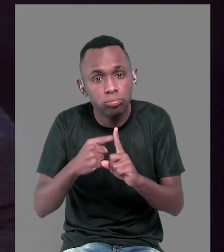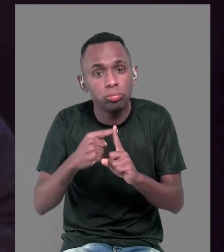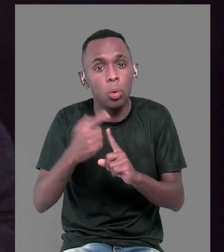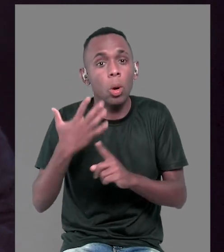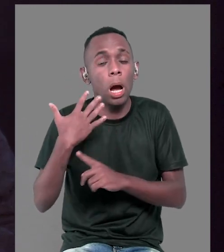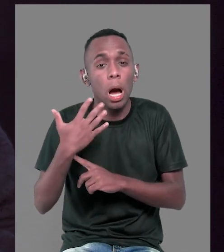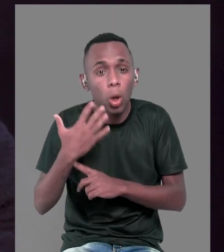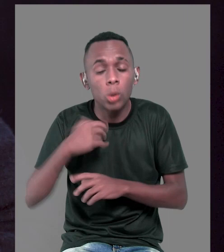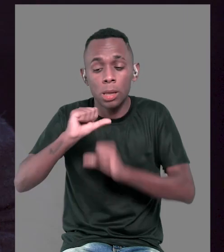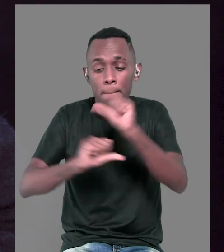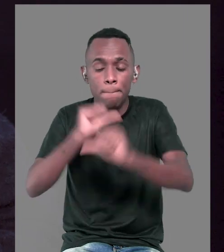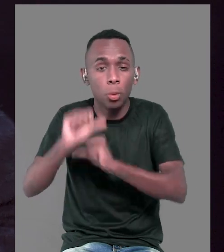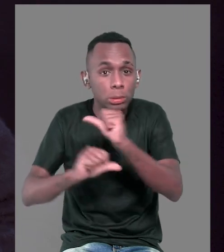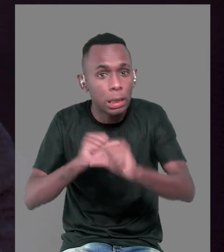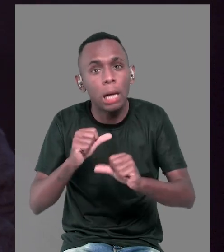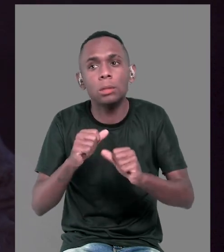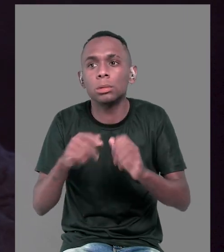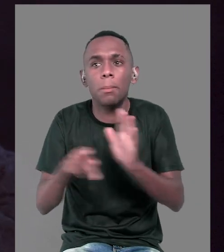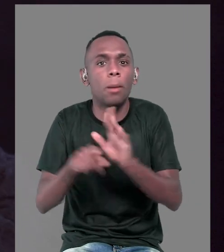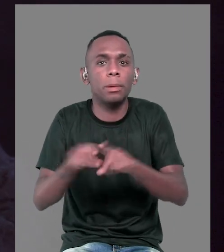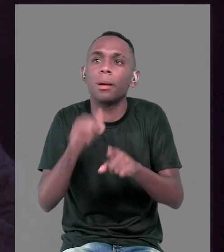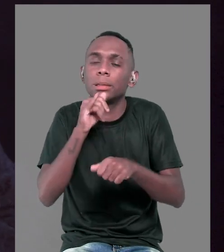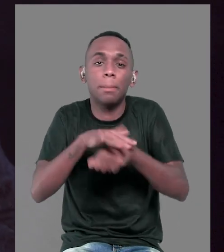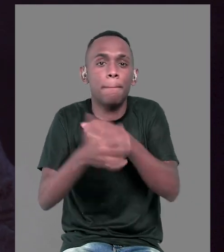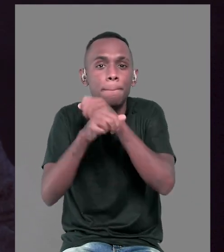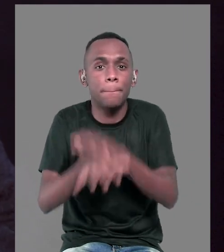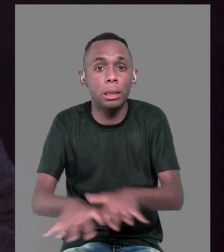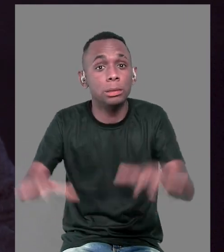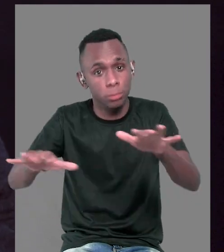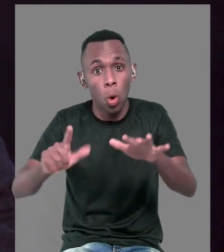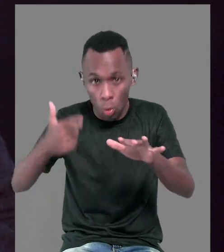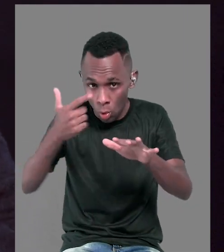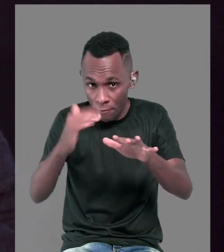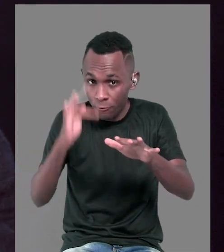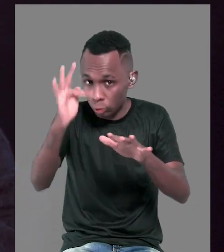geram pandemias e gerarão outras.